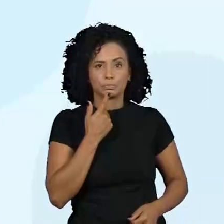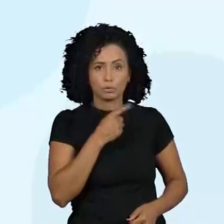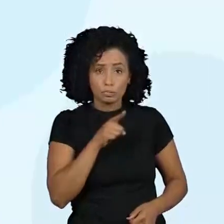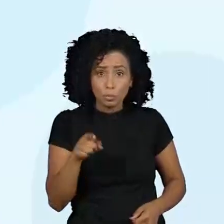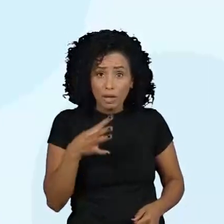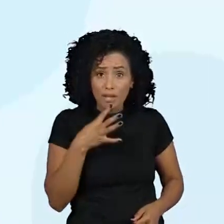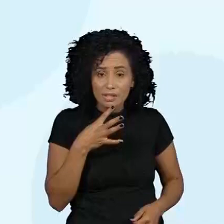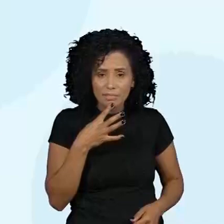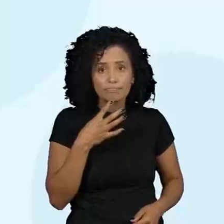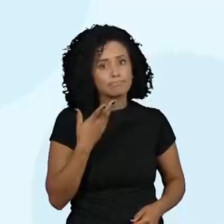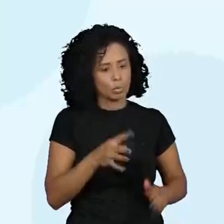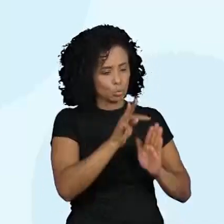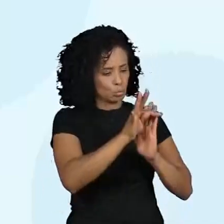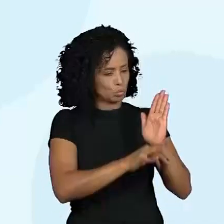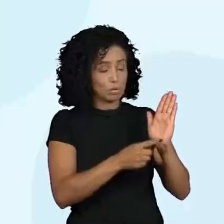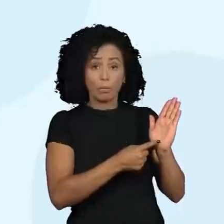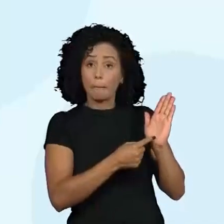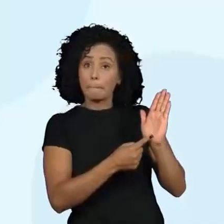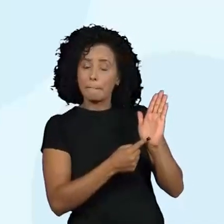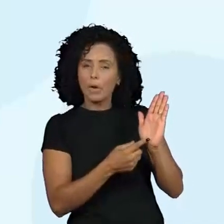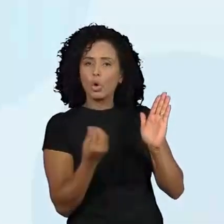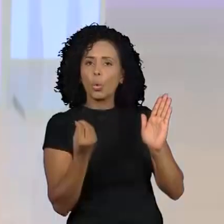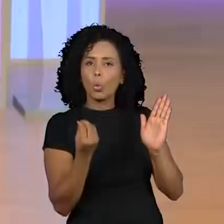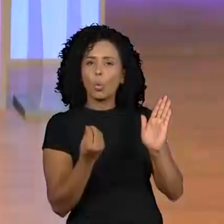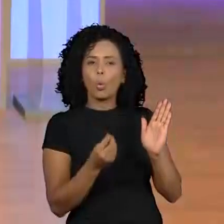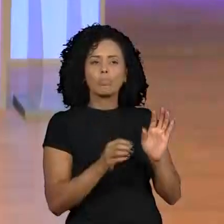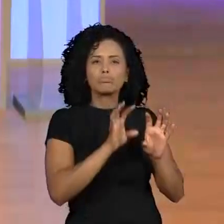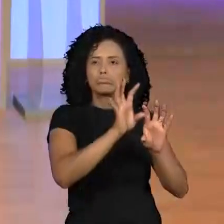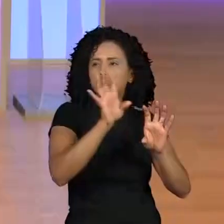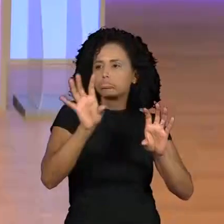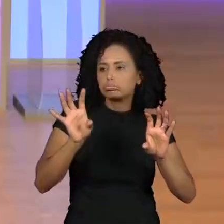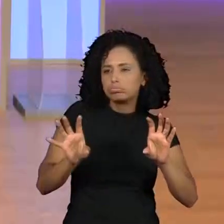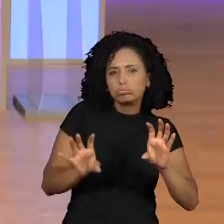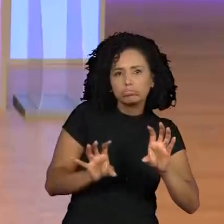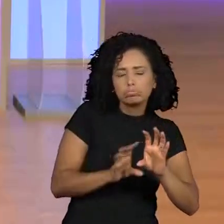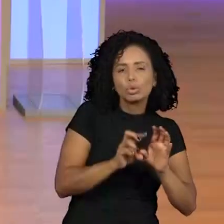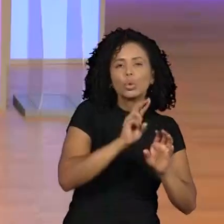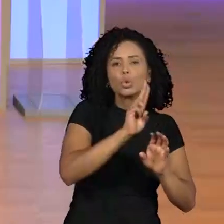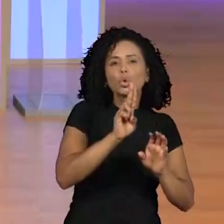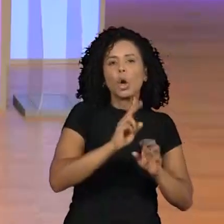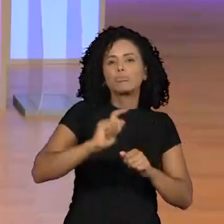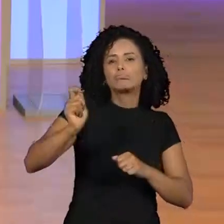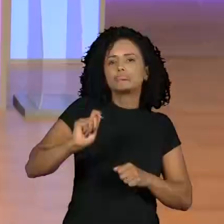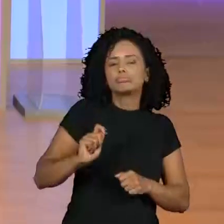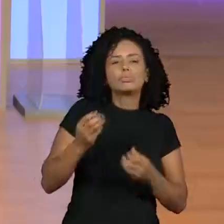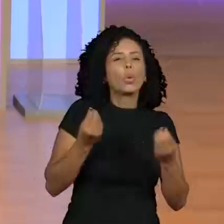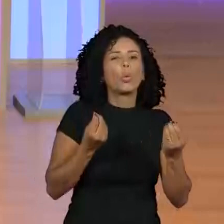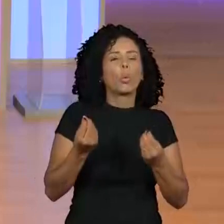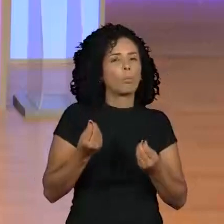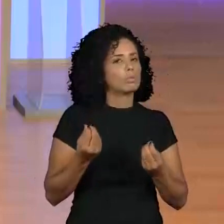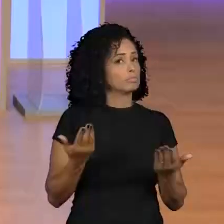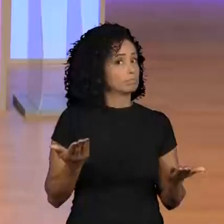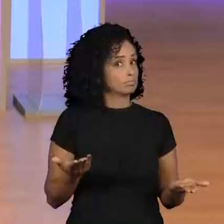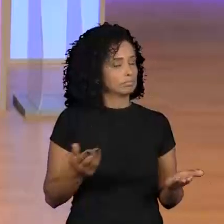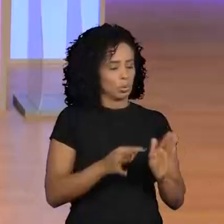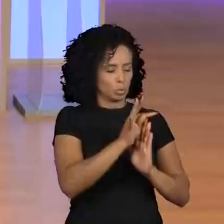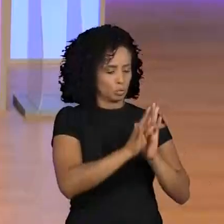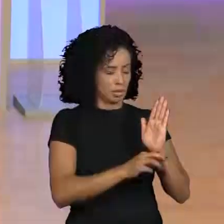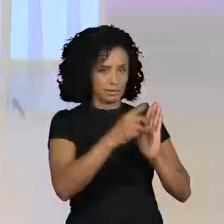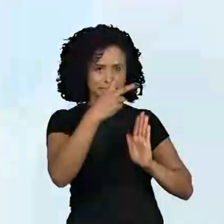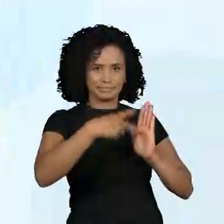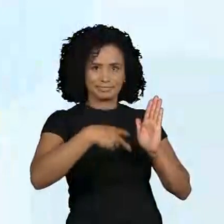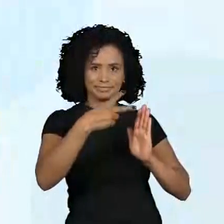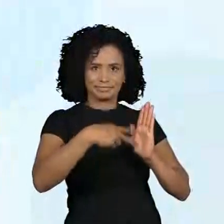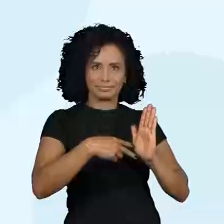que o texto nos trouxe sobre os diferentes nomes em diferentes locais. Então, vamos voltar aqui ao texto. Olha